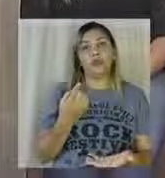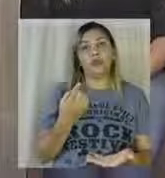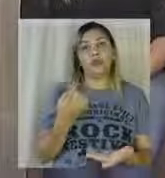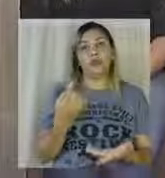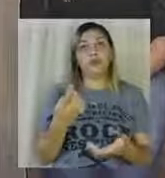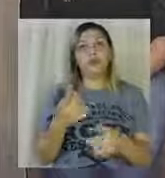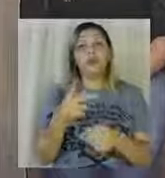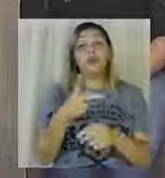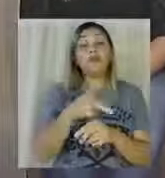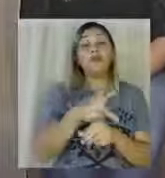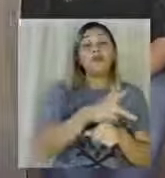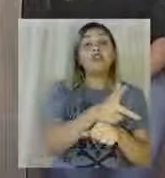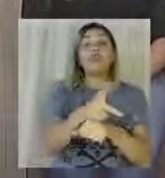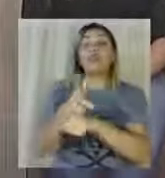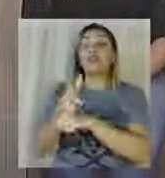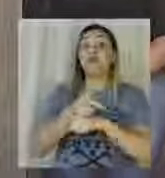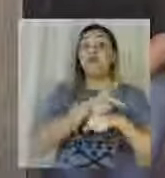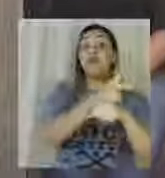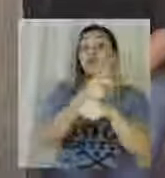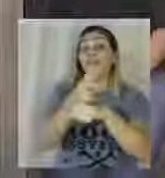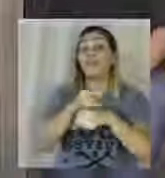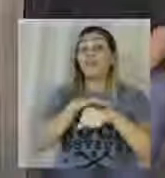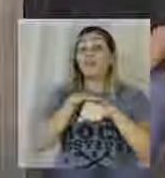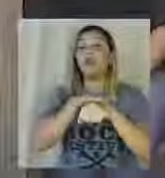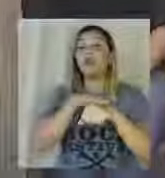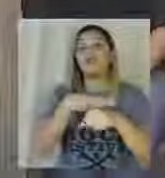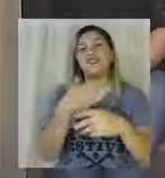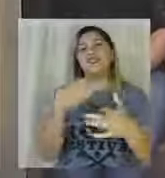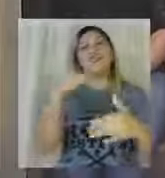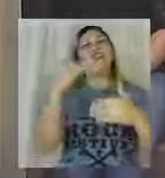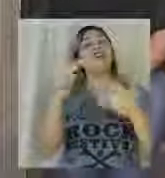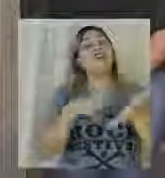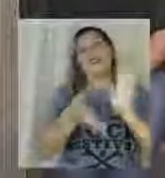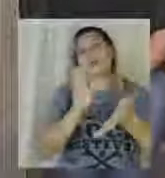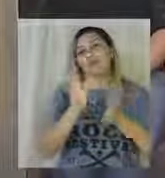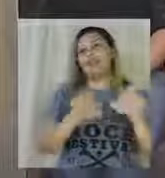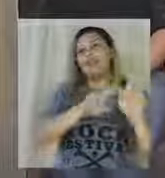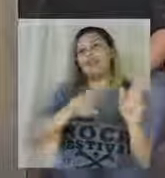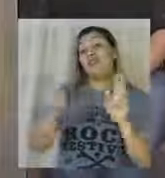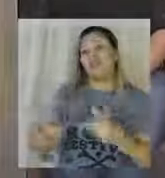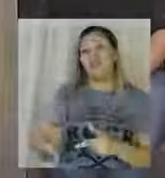chamada de vídeo para conversar em Libras. É diferente dos ouvintes.